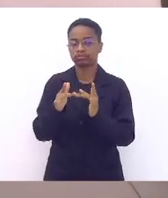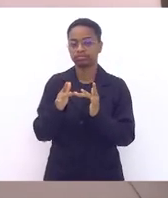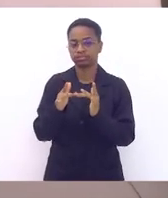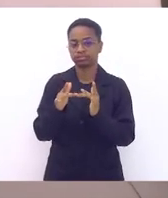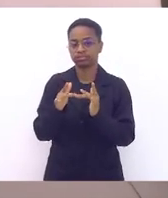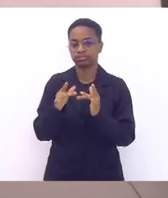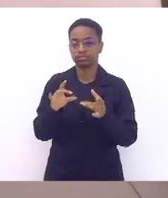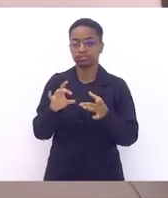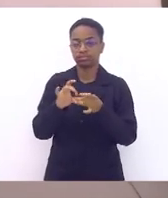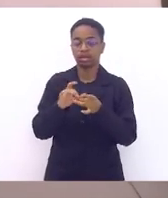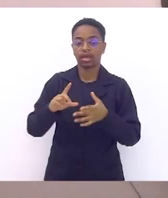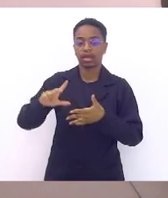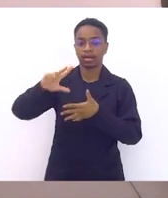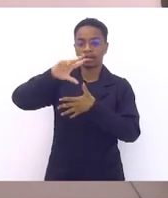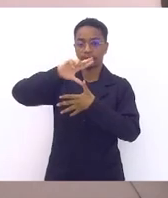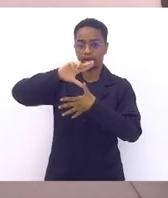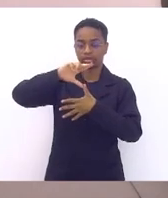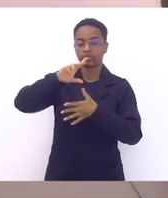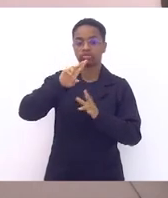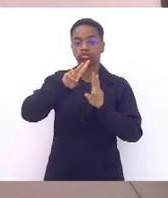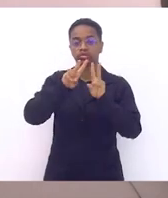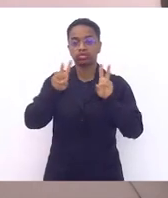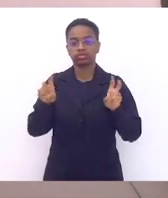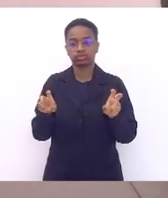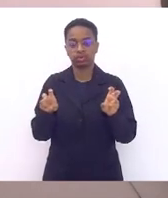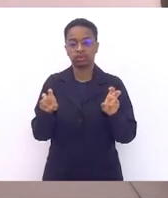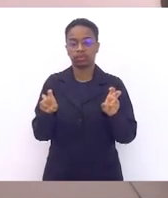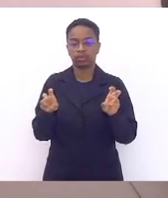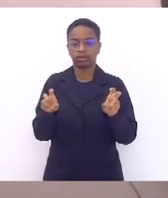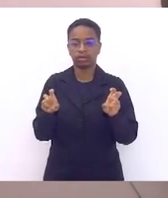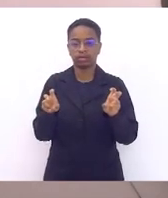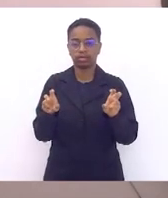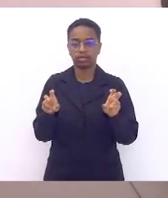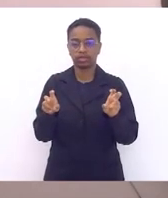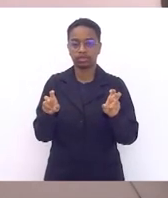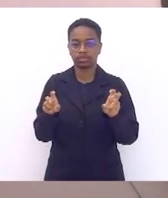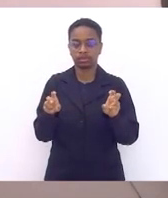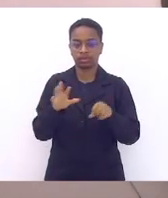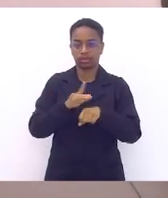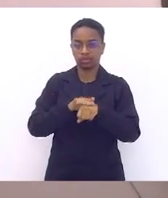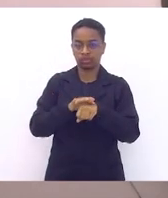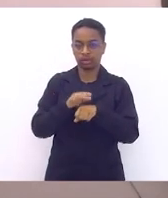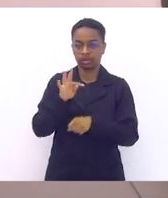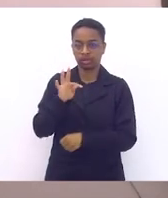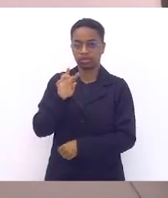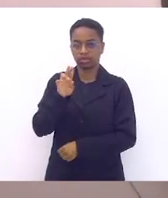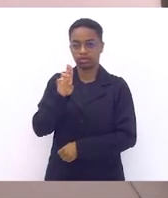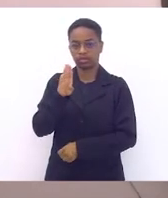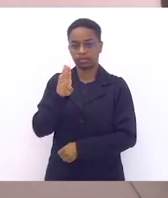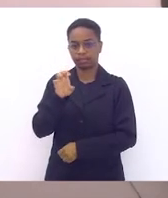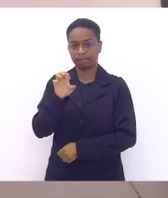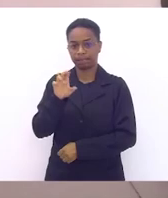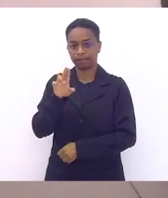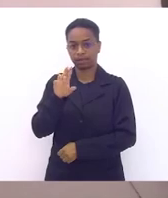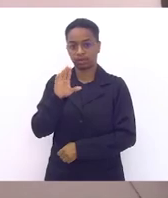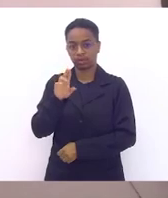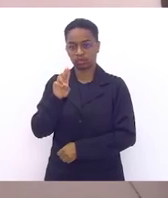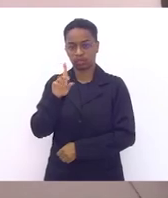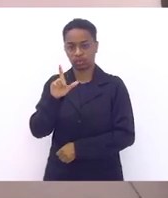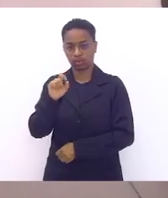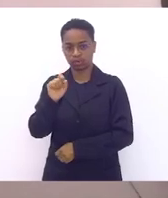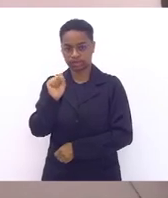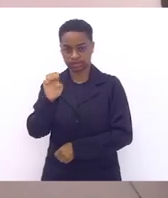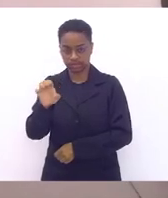da América Latina sobre a questão da tuberculose. O Estado do Rio de Janeiro se fez presente, eu quero